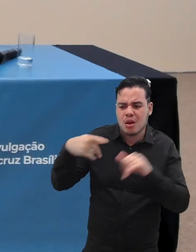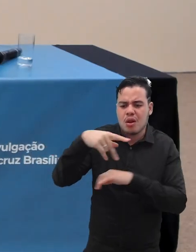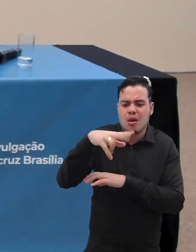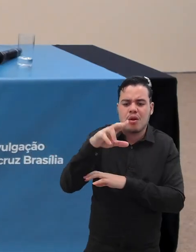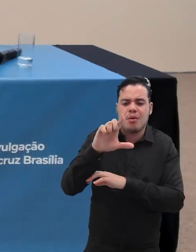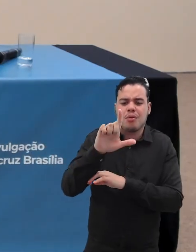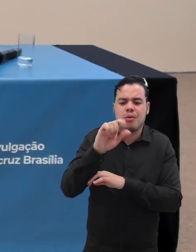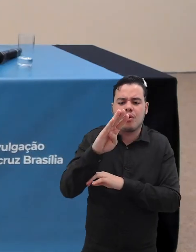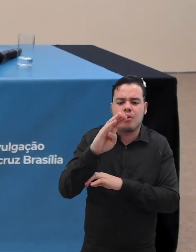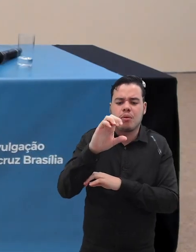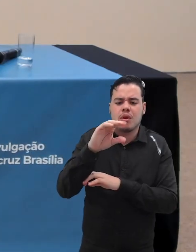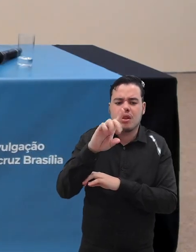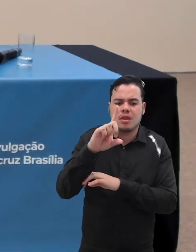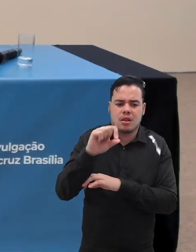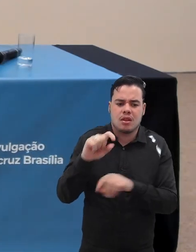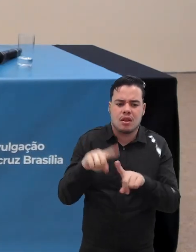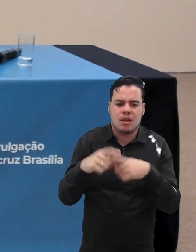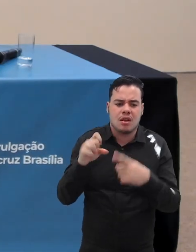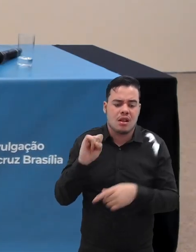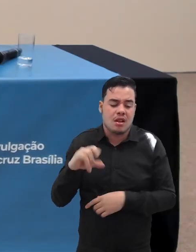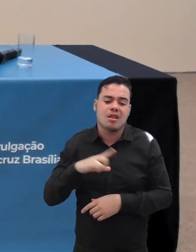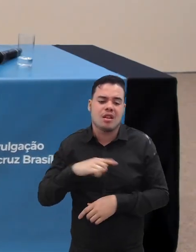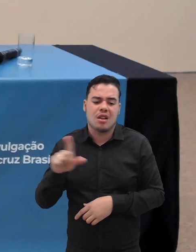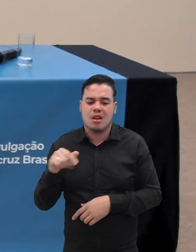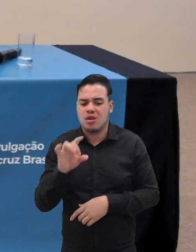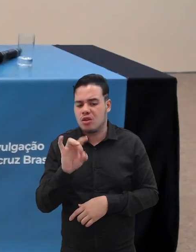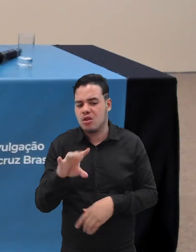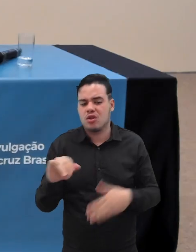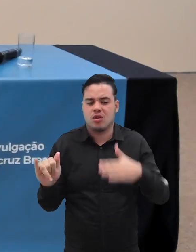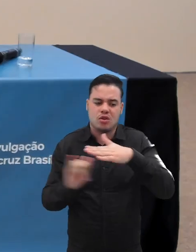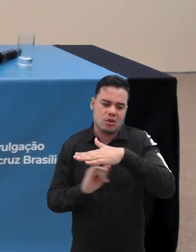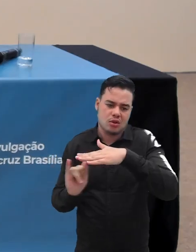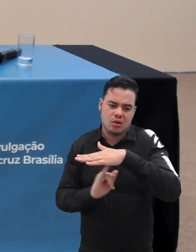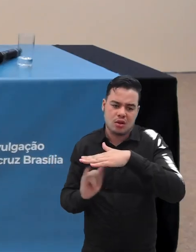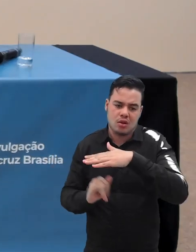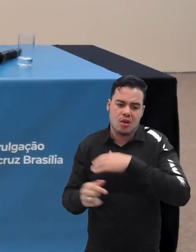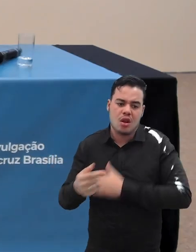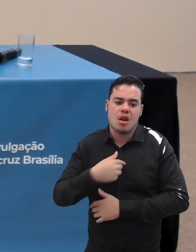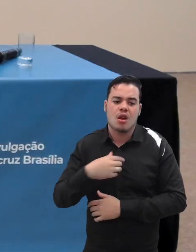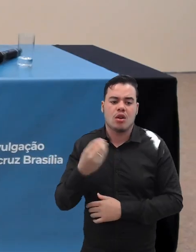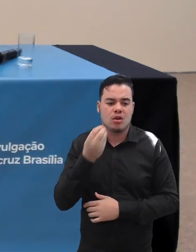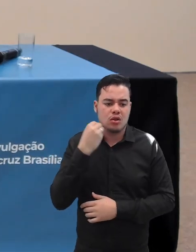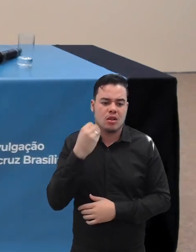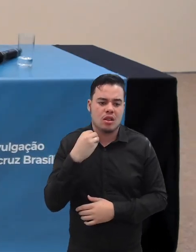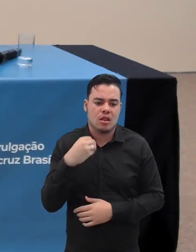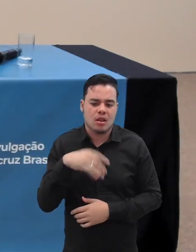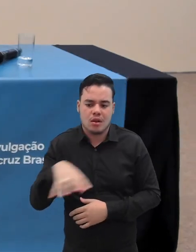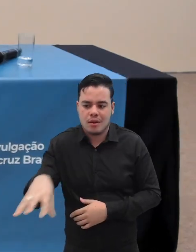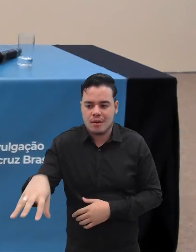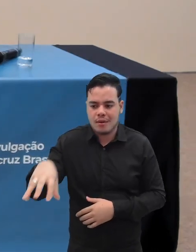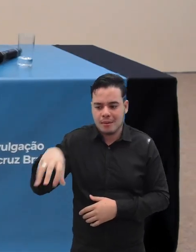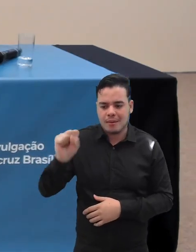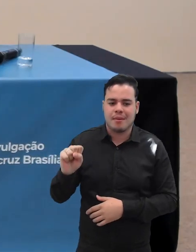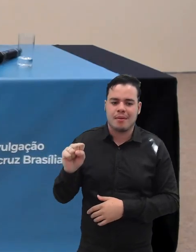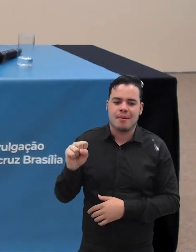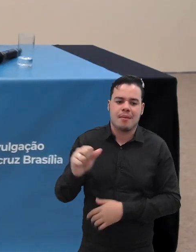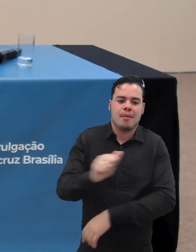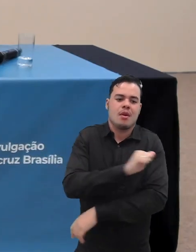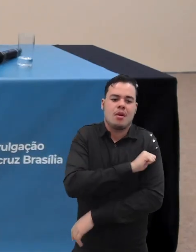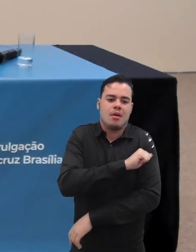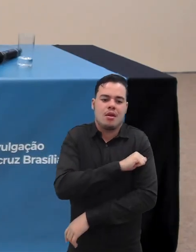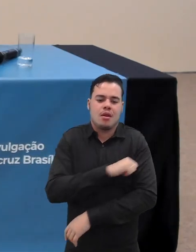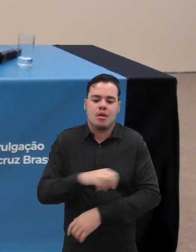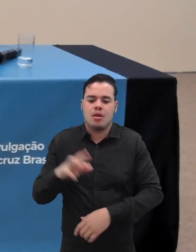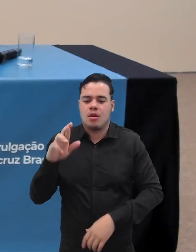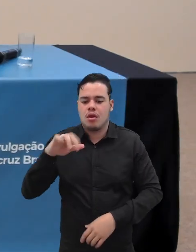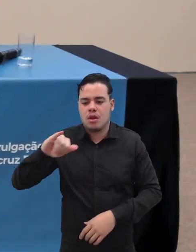são raríssimas, né? Quando existem, são institucionais. Então, eu estou até tentando captar um aluno para o doutorado na LabJó, que está para